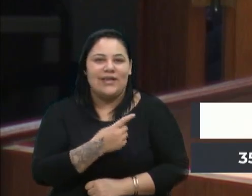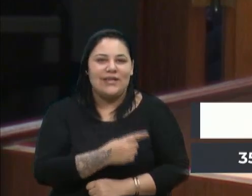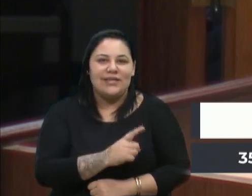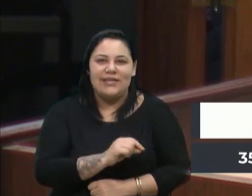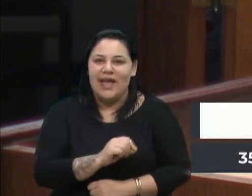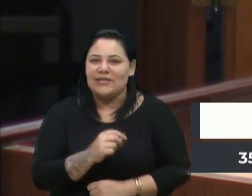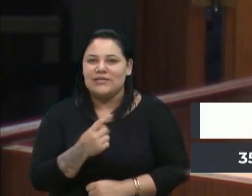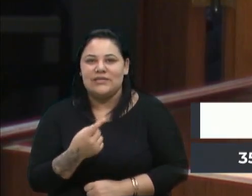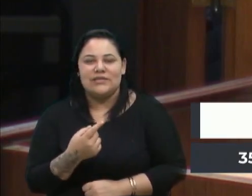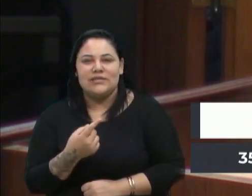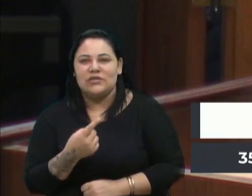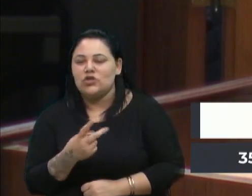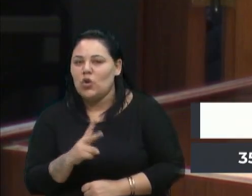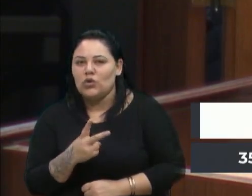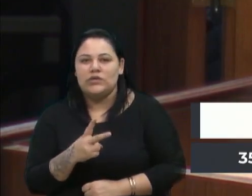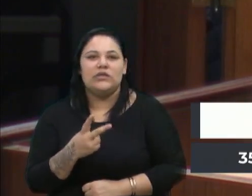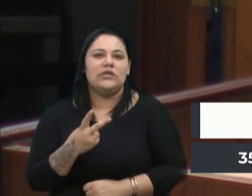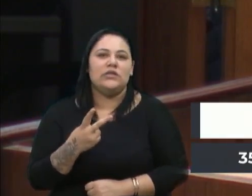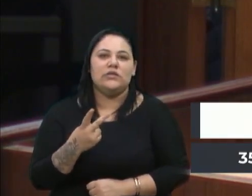caminhão quebrado.